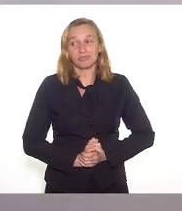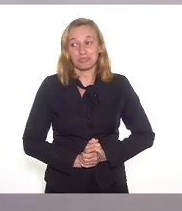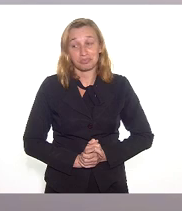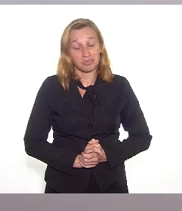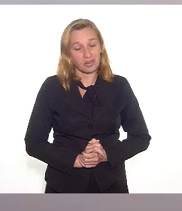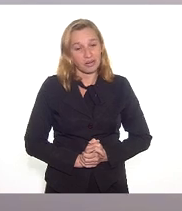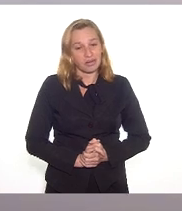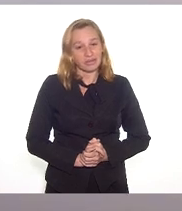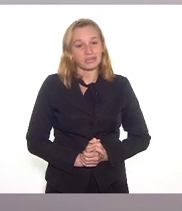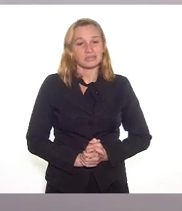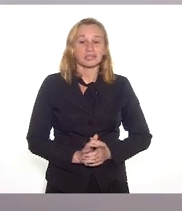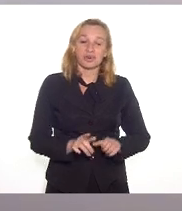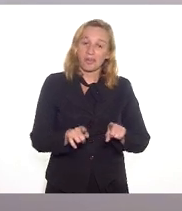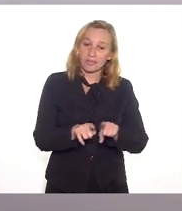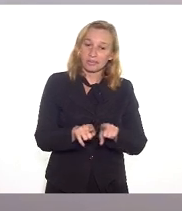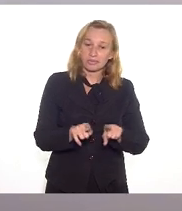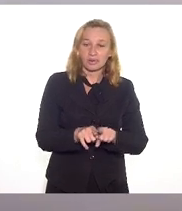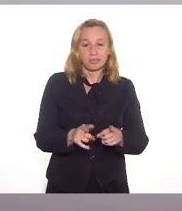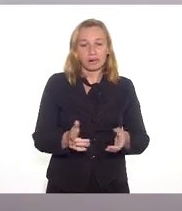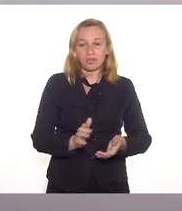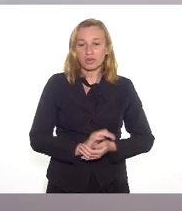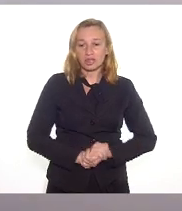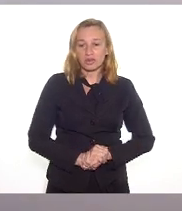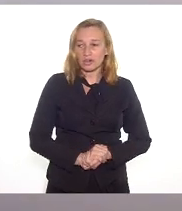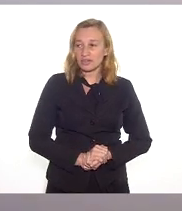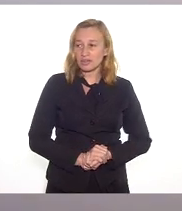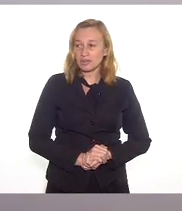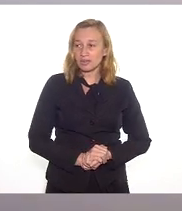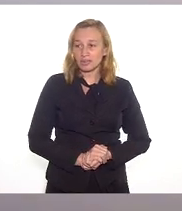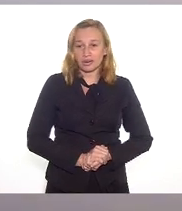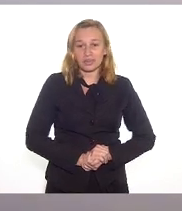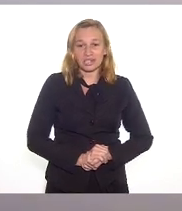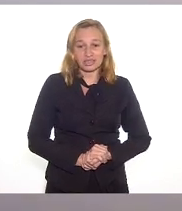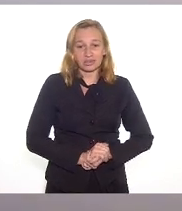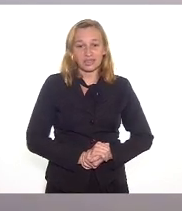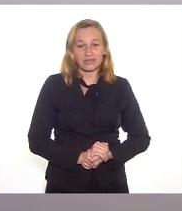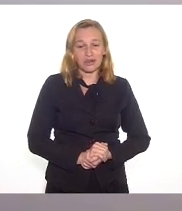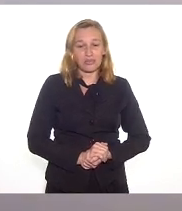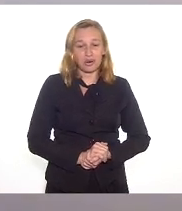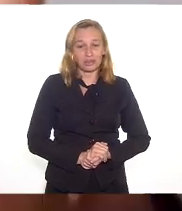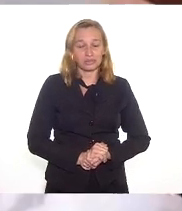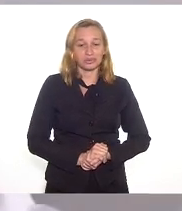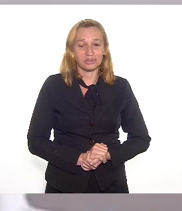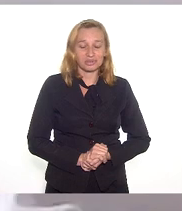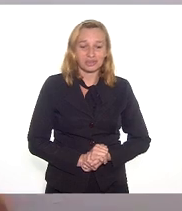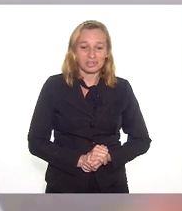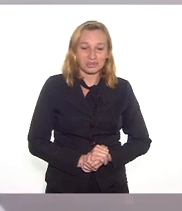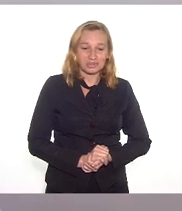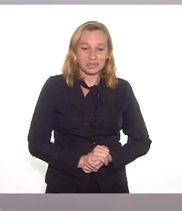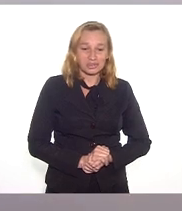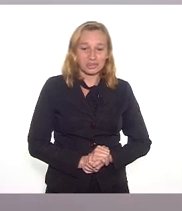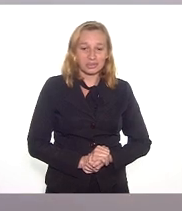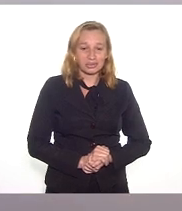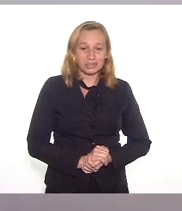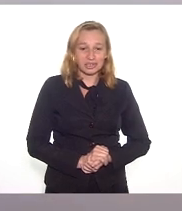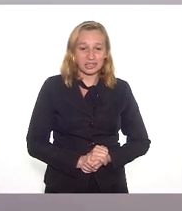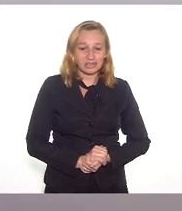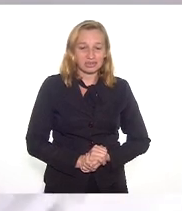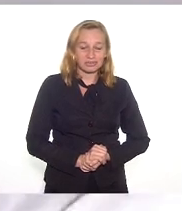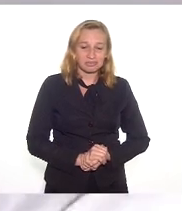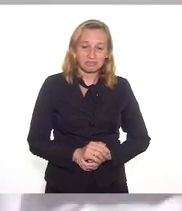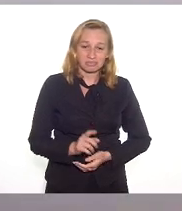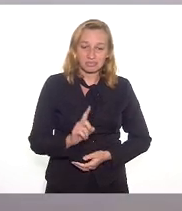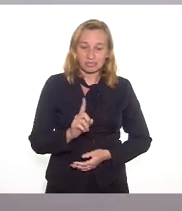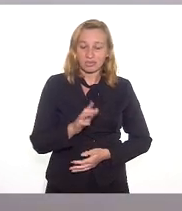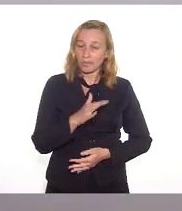também companheiro Moacir Luiz e Aldir Blanc, que também já não está entre nós, vai